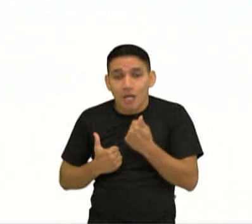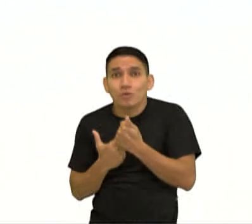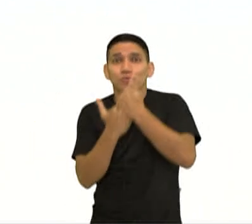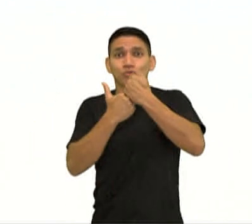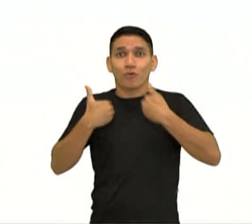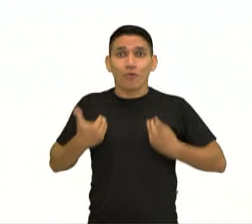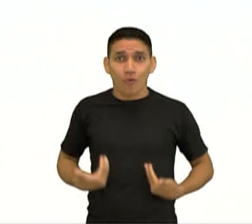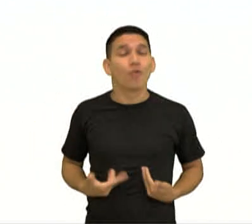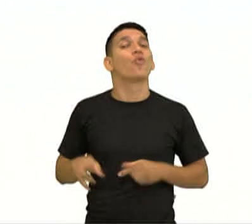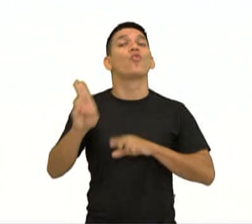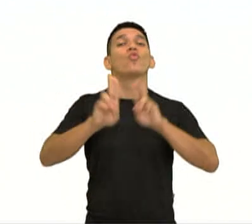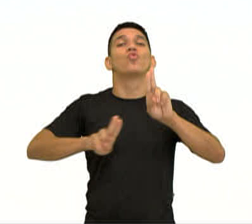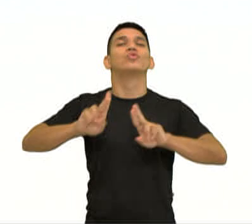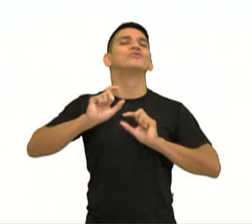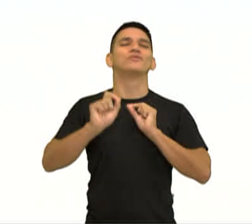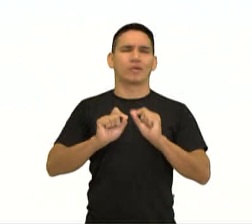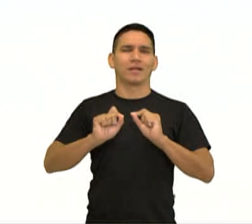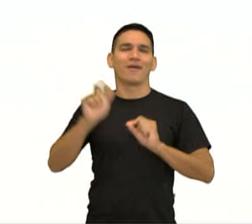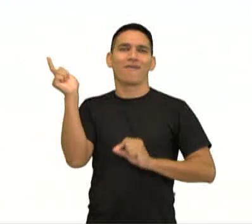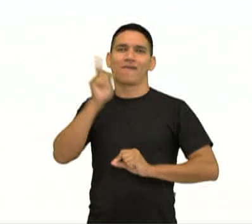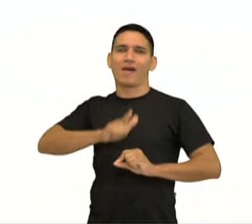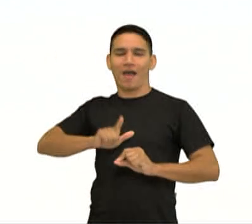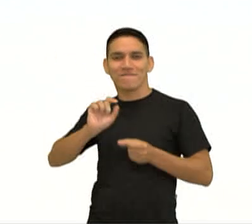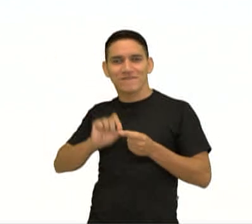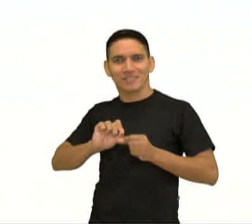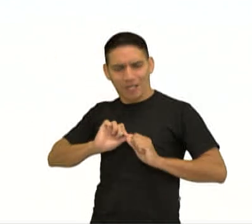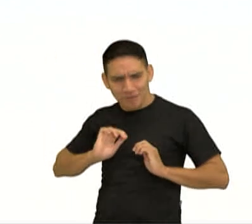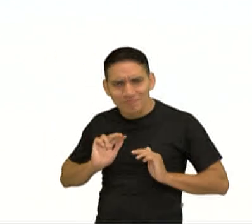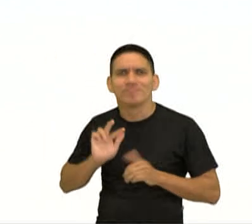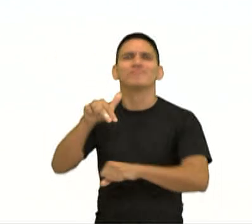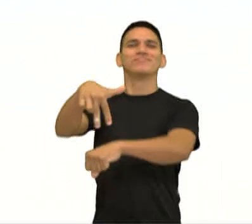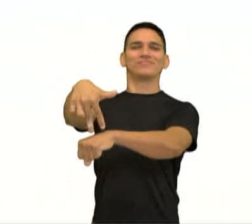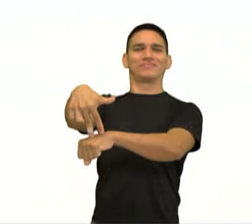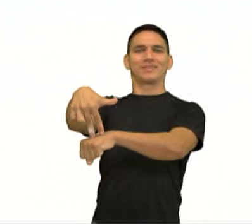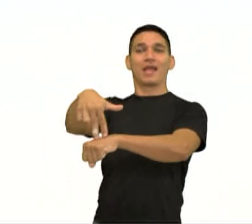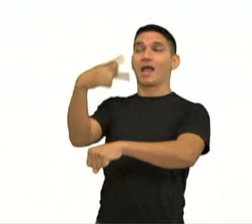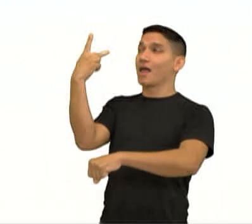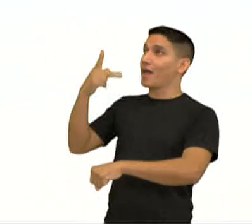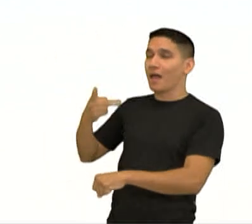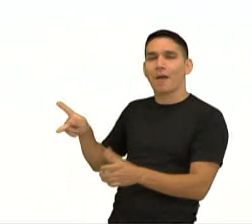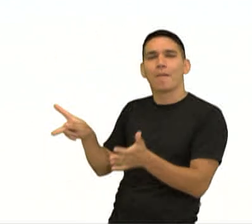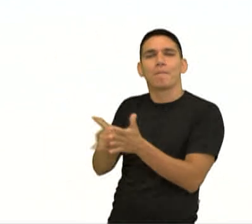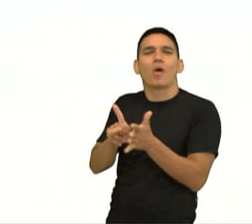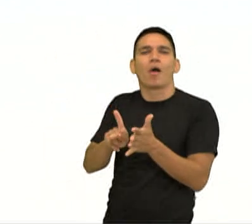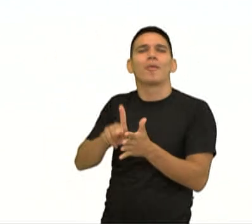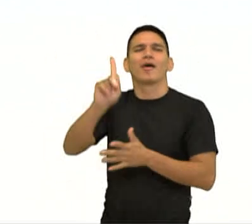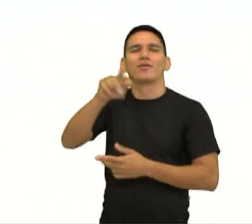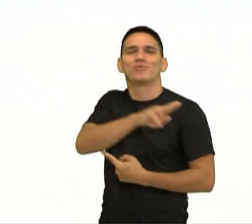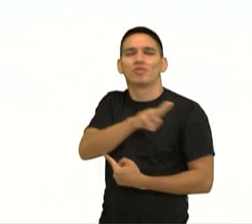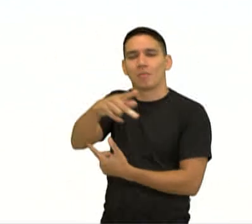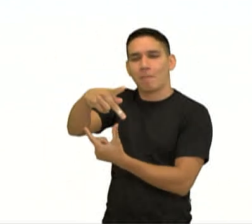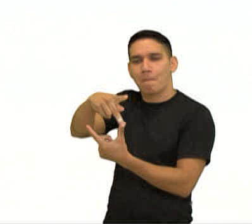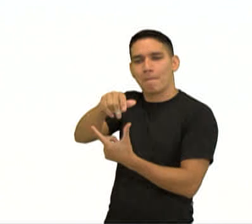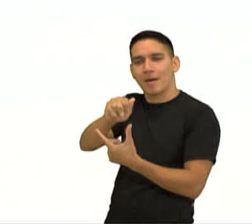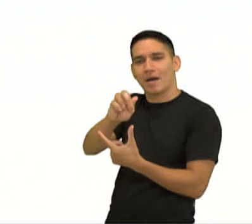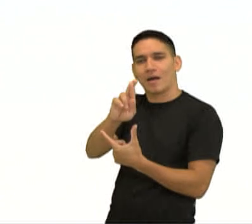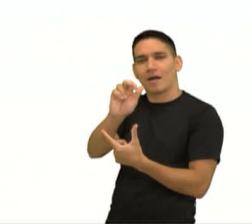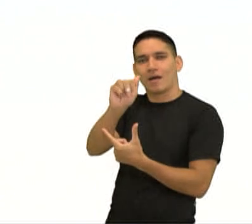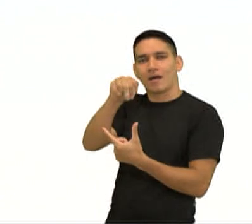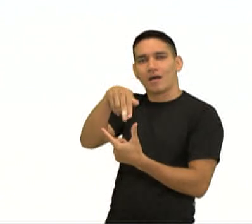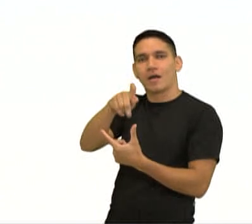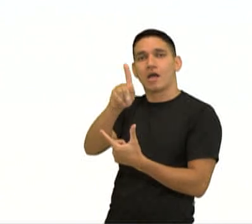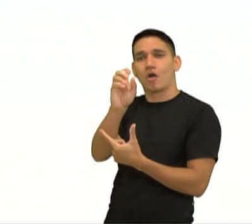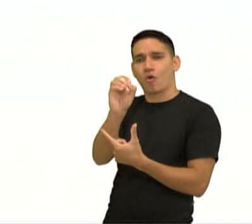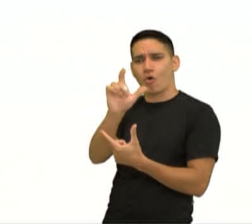suporte, para que ela entrasse em ação. Esta obra chama-se Parangolé. Os